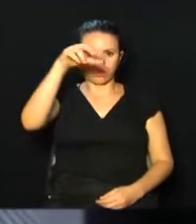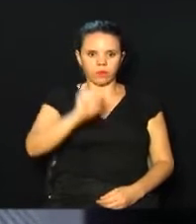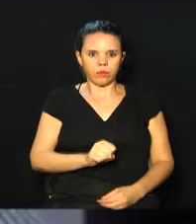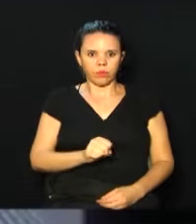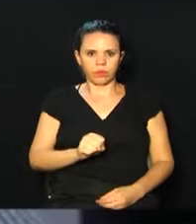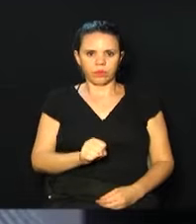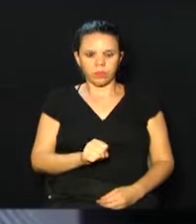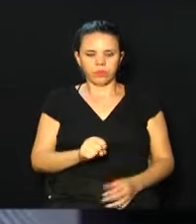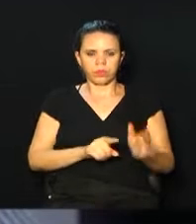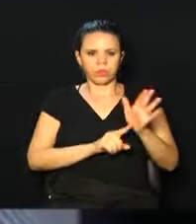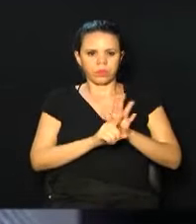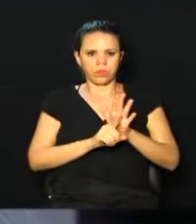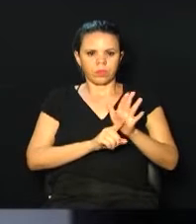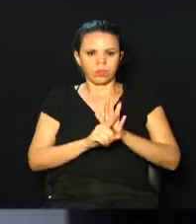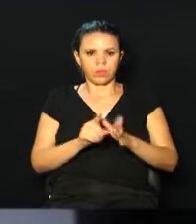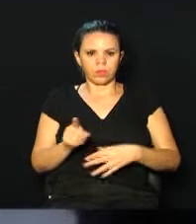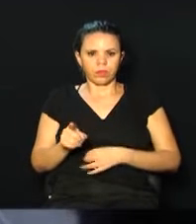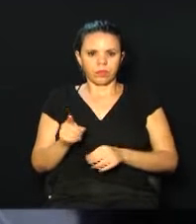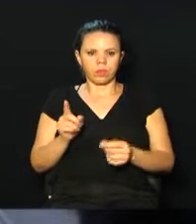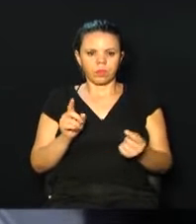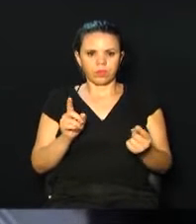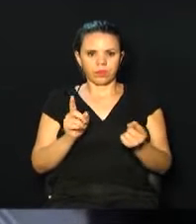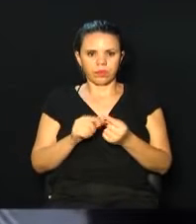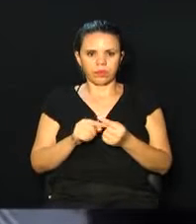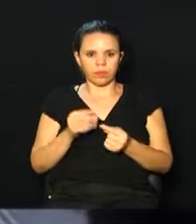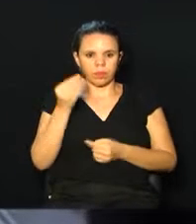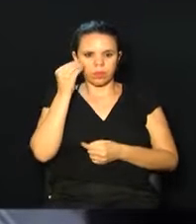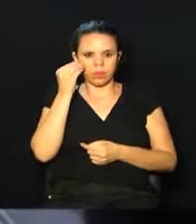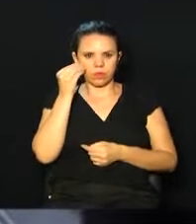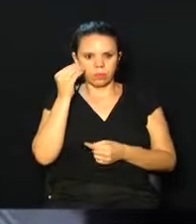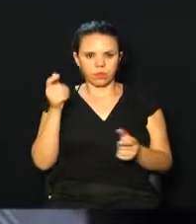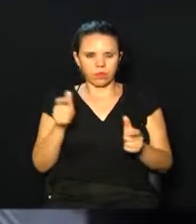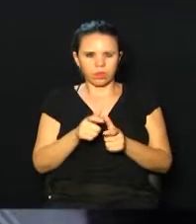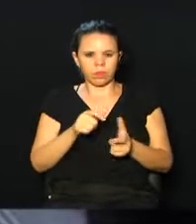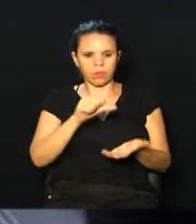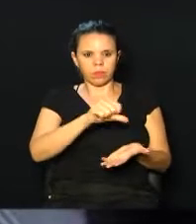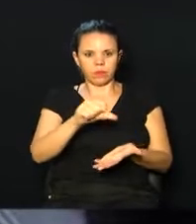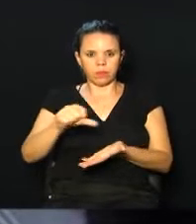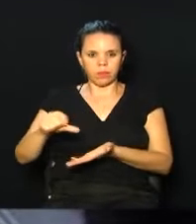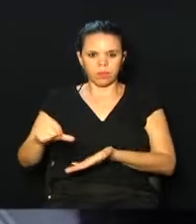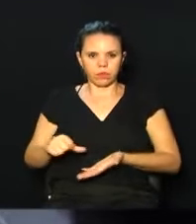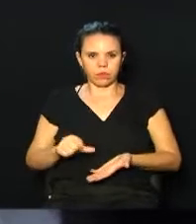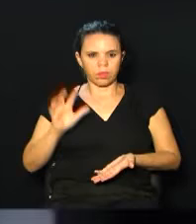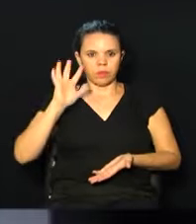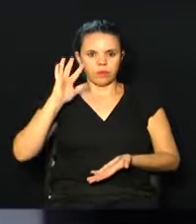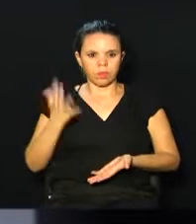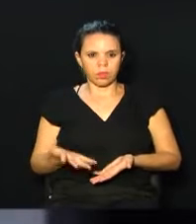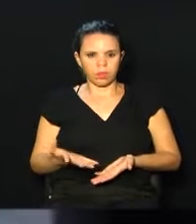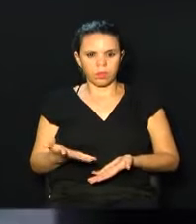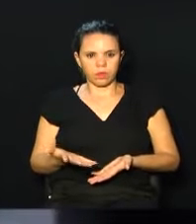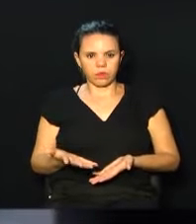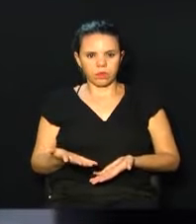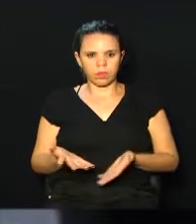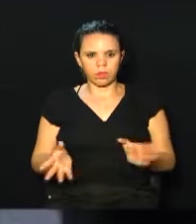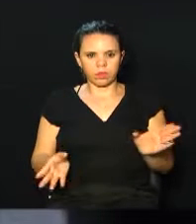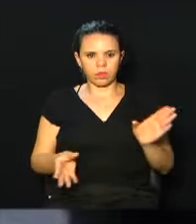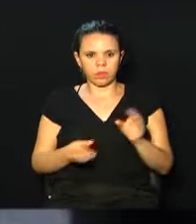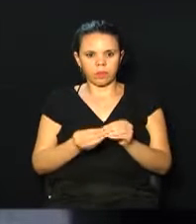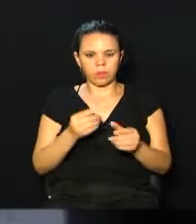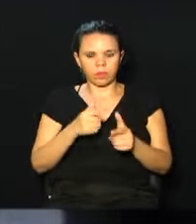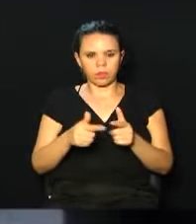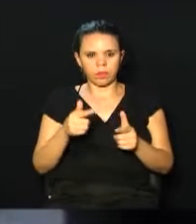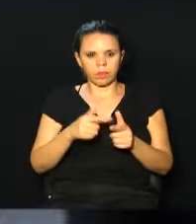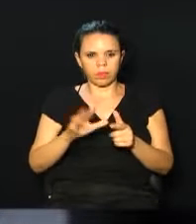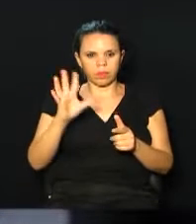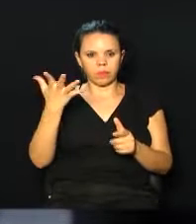esse estudo, ele visa tentar, nessas regiões, resolver de uma maneira definitiva esses problemas que